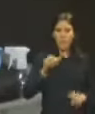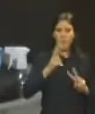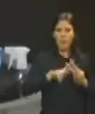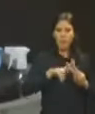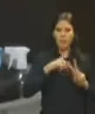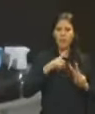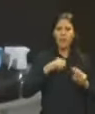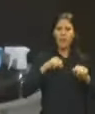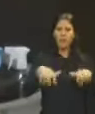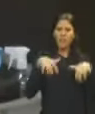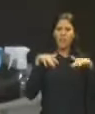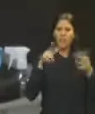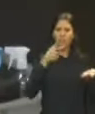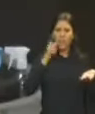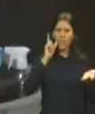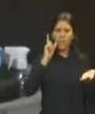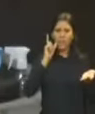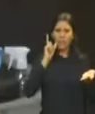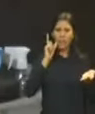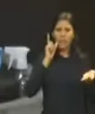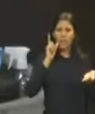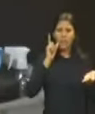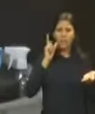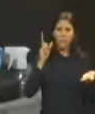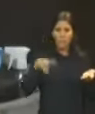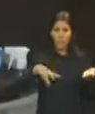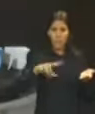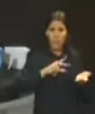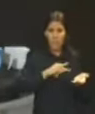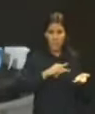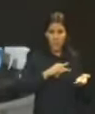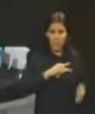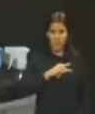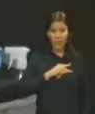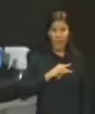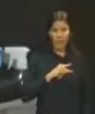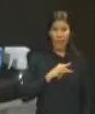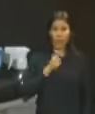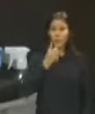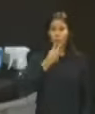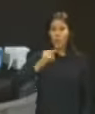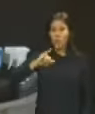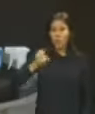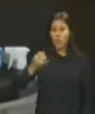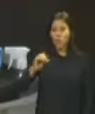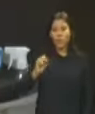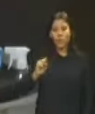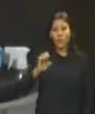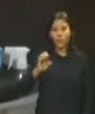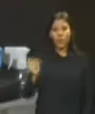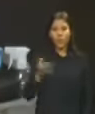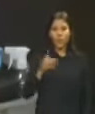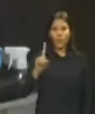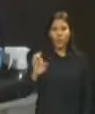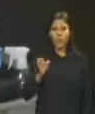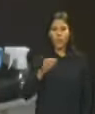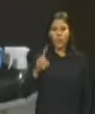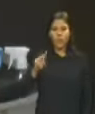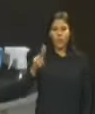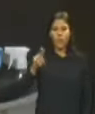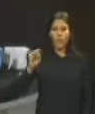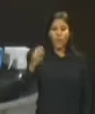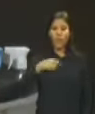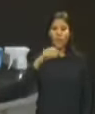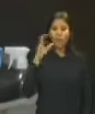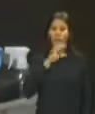audiência. Eu quero aqui, o Ministério Público do Estado, na pessoa do doutor José de Deus, foi também muito célere na